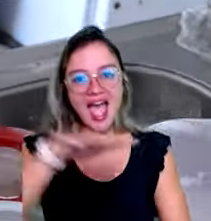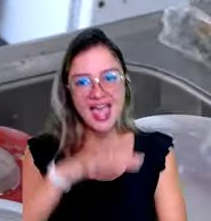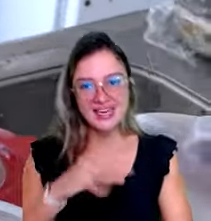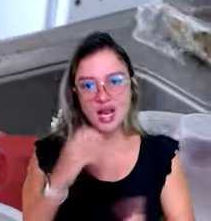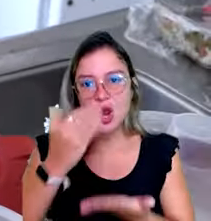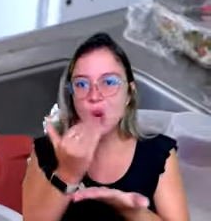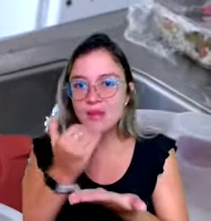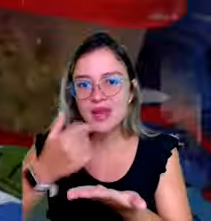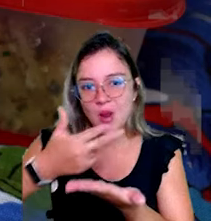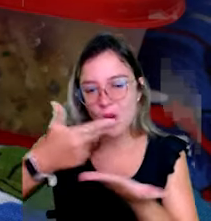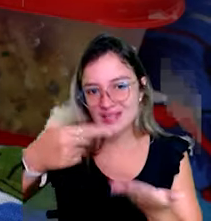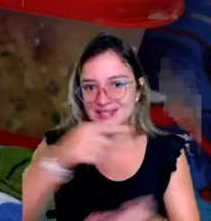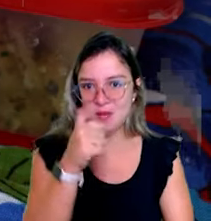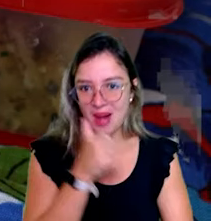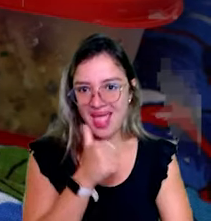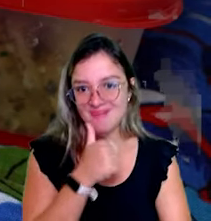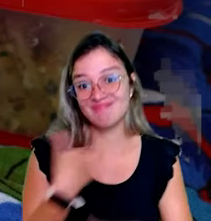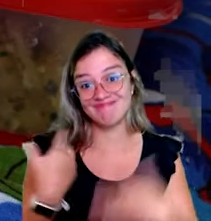tem crescido